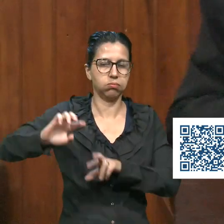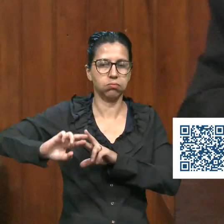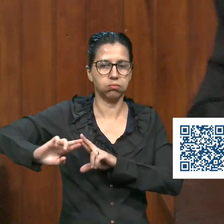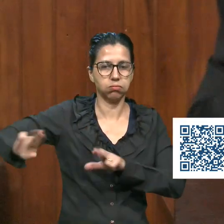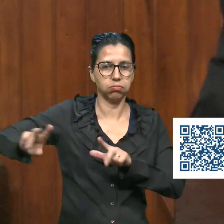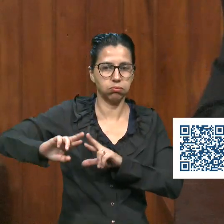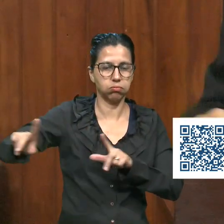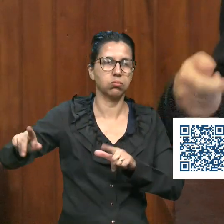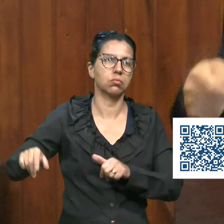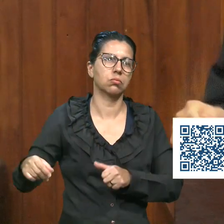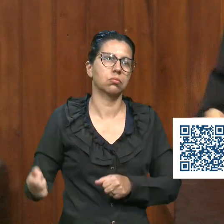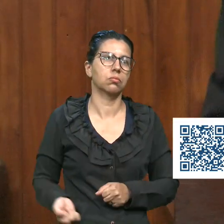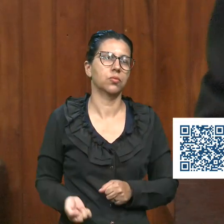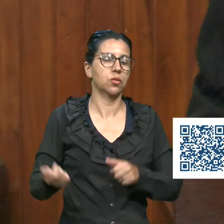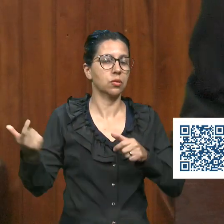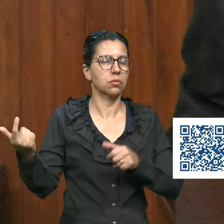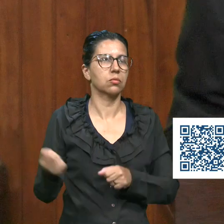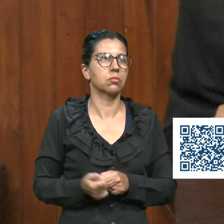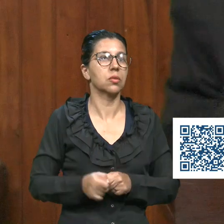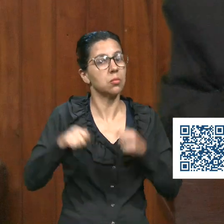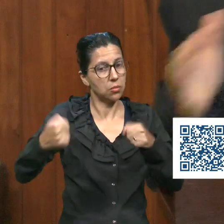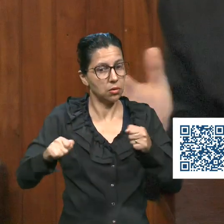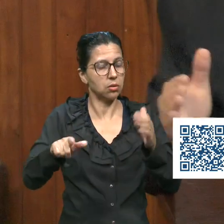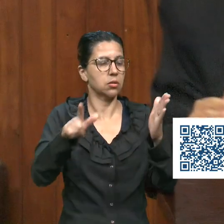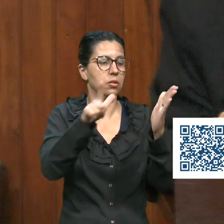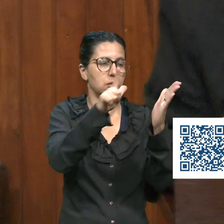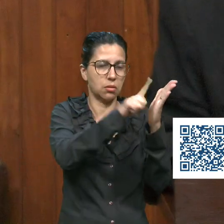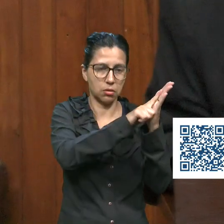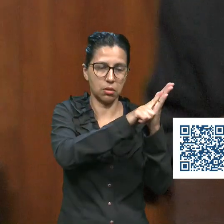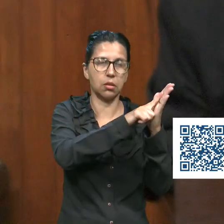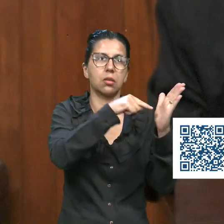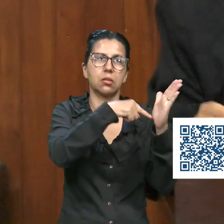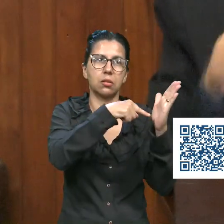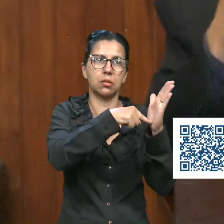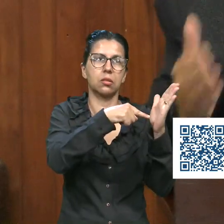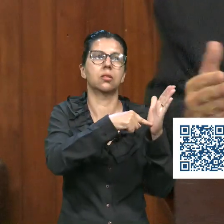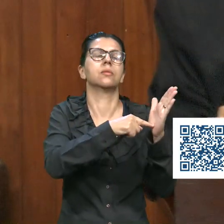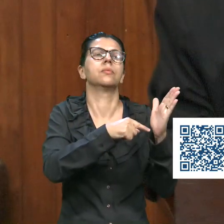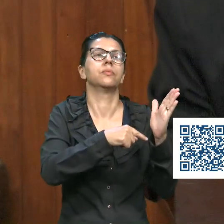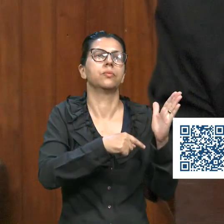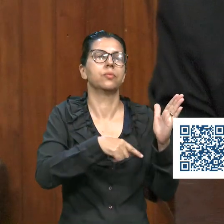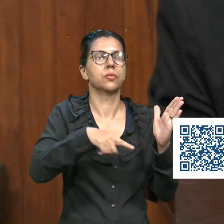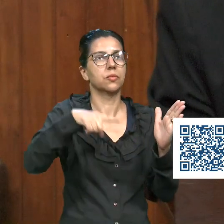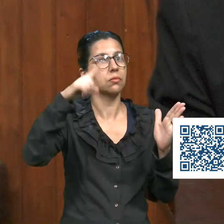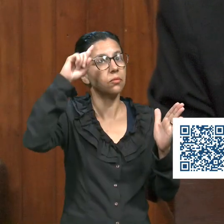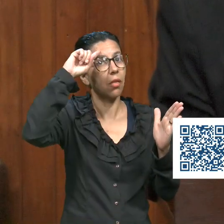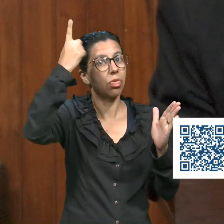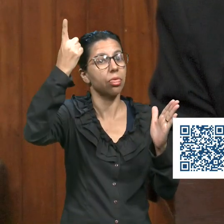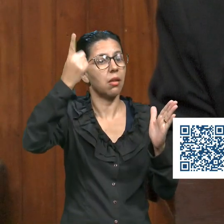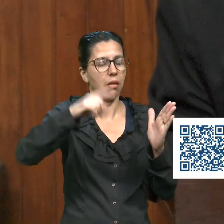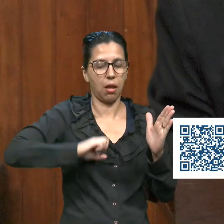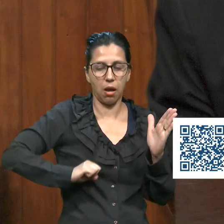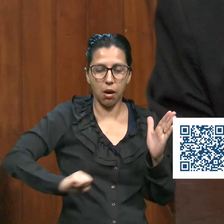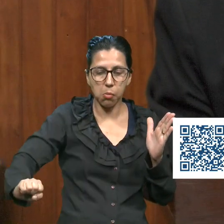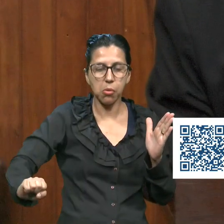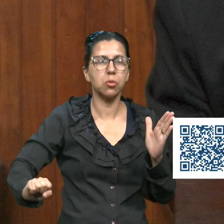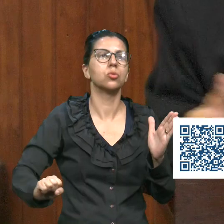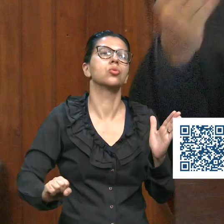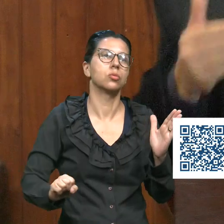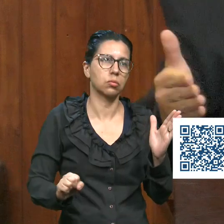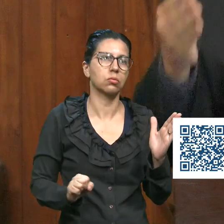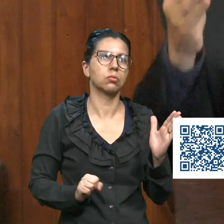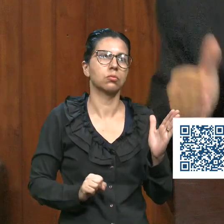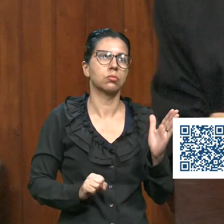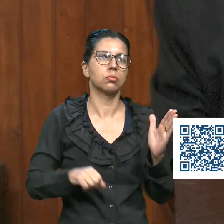seja feito definitivamente uma legislação que espante, vereador Marcos Rezende, essa ideia de aborto no Brasil, sobretudo no Brasil,